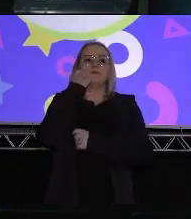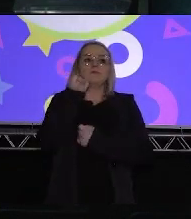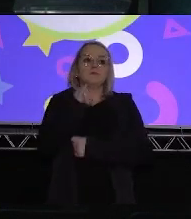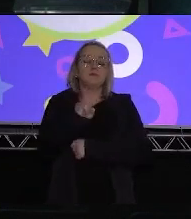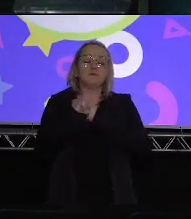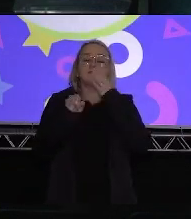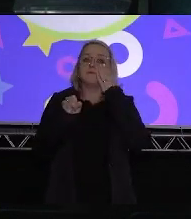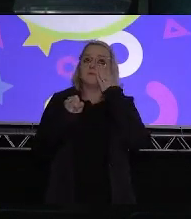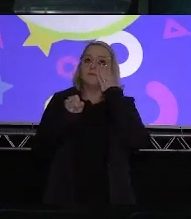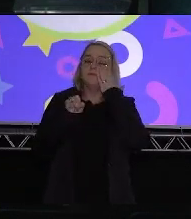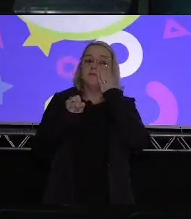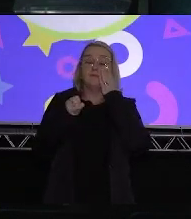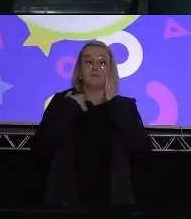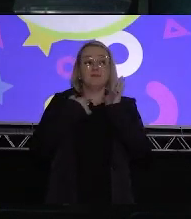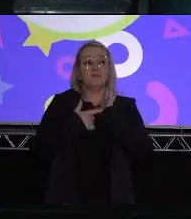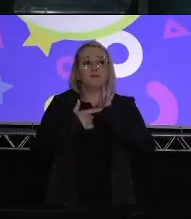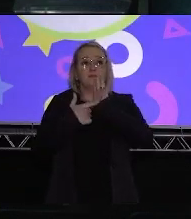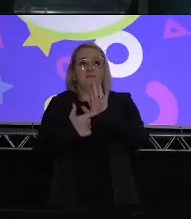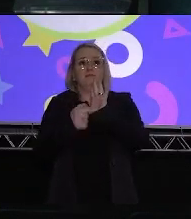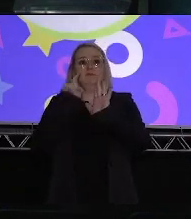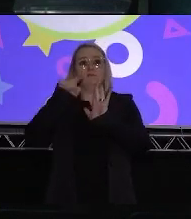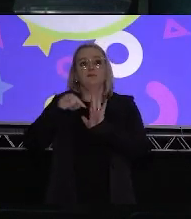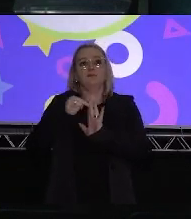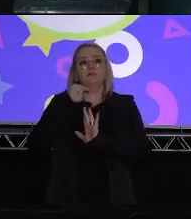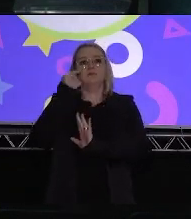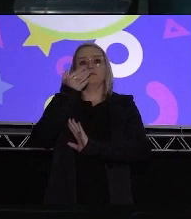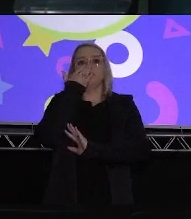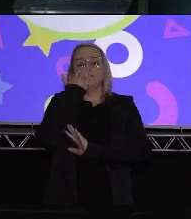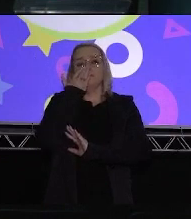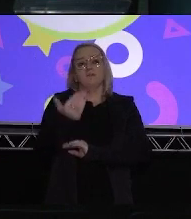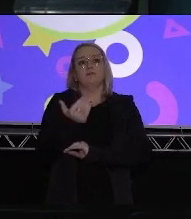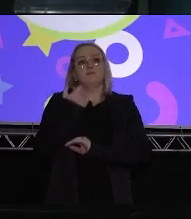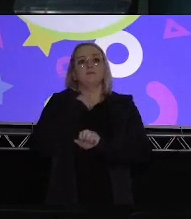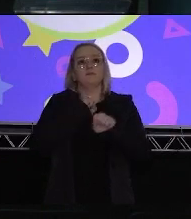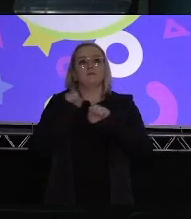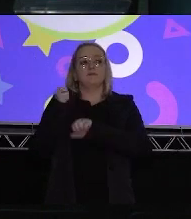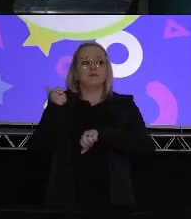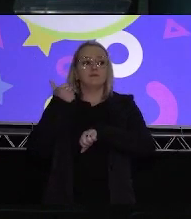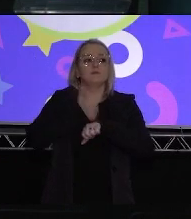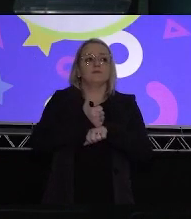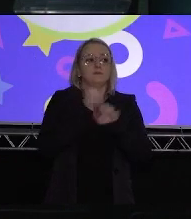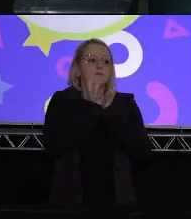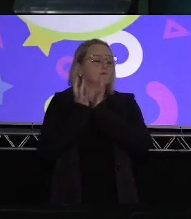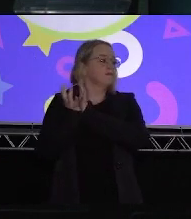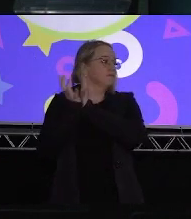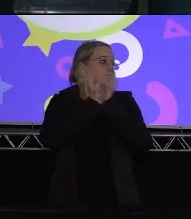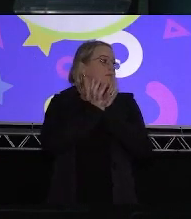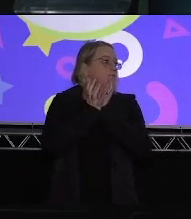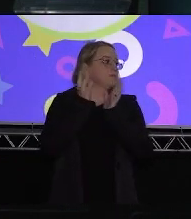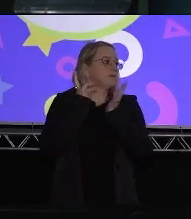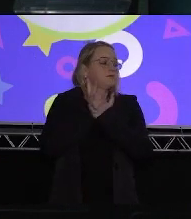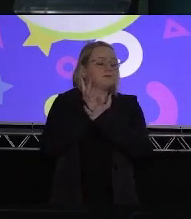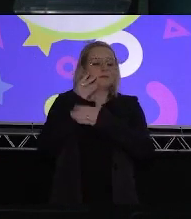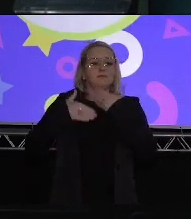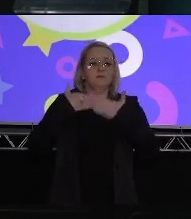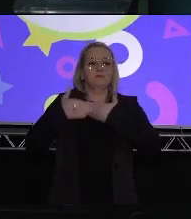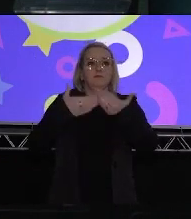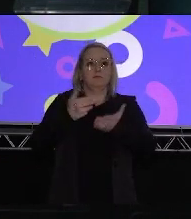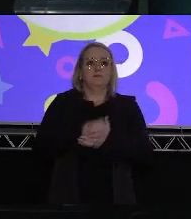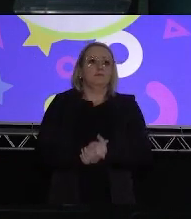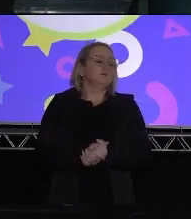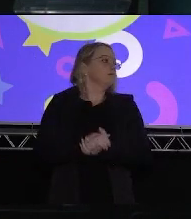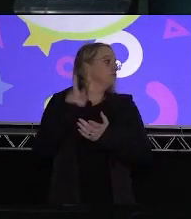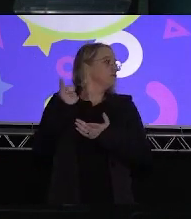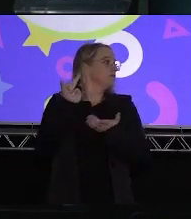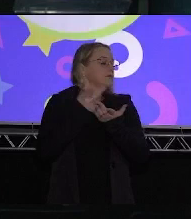ou que a gente indique as pessoas que estão mais à frente, que podem apoiar os colegas quando chegar nos projetos e nas unidades. É um mapa